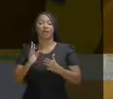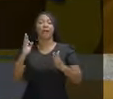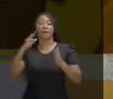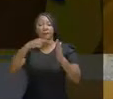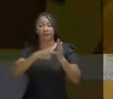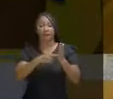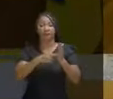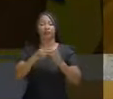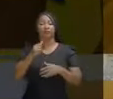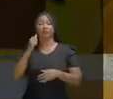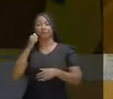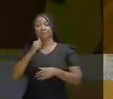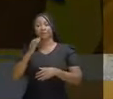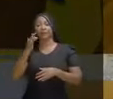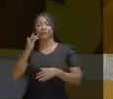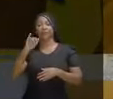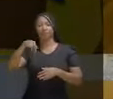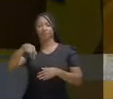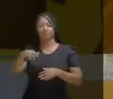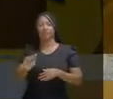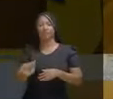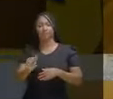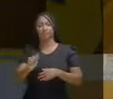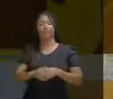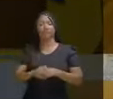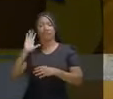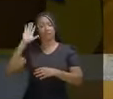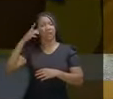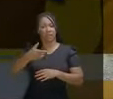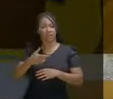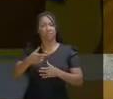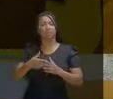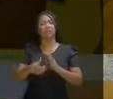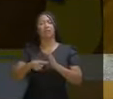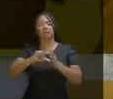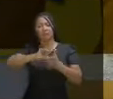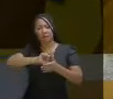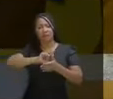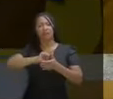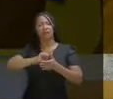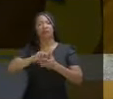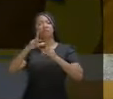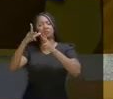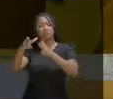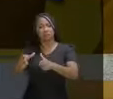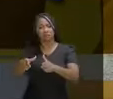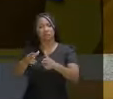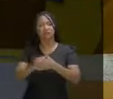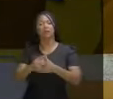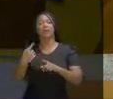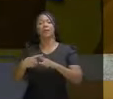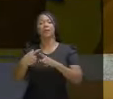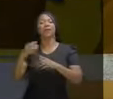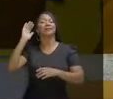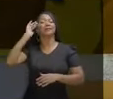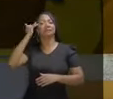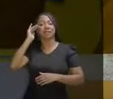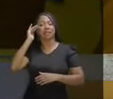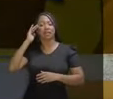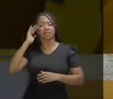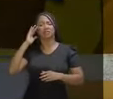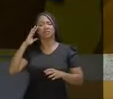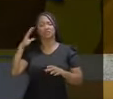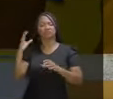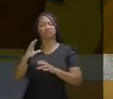Tina Souza manteve decisão anterior desse tribunal pela aprovação com ressalva das contas, por entender que os documentos juntados